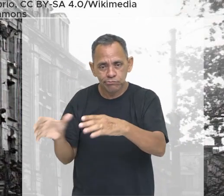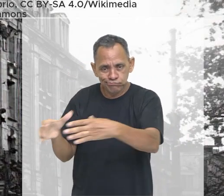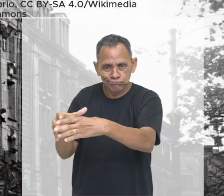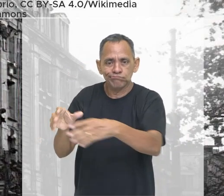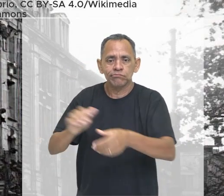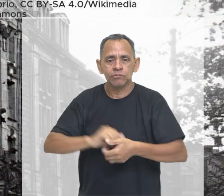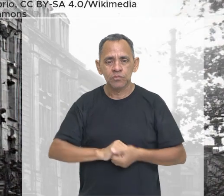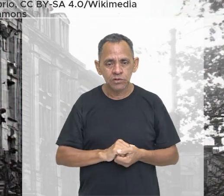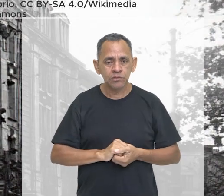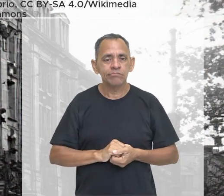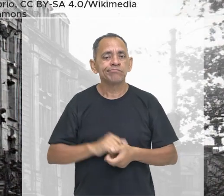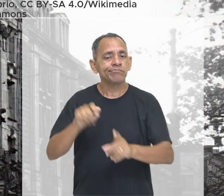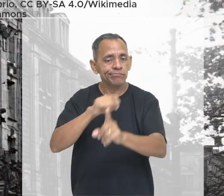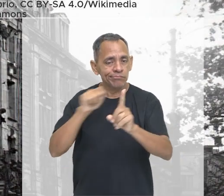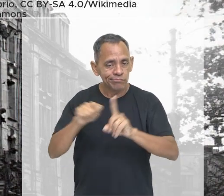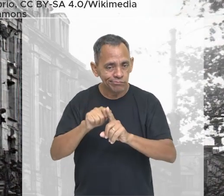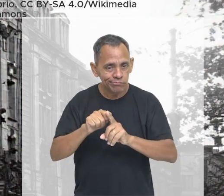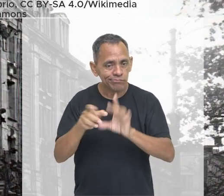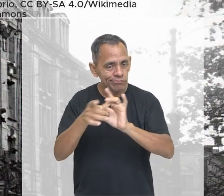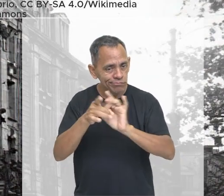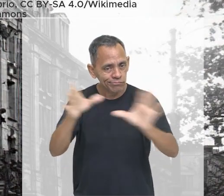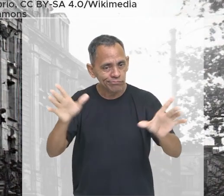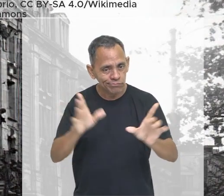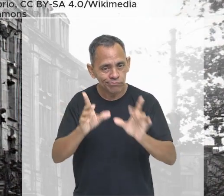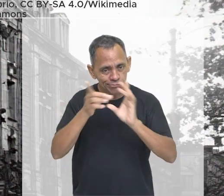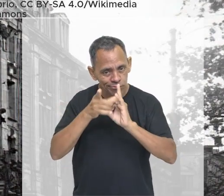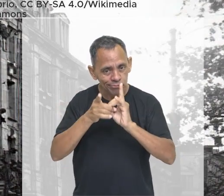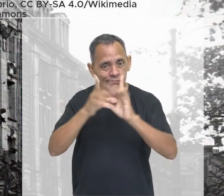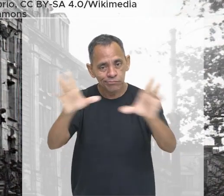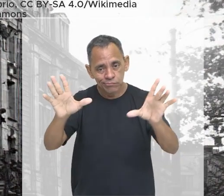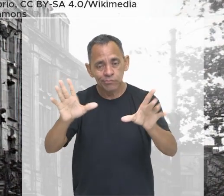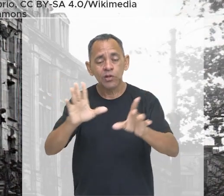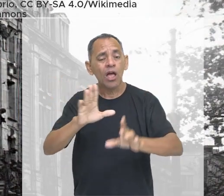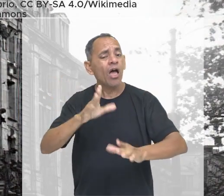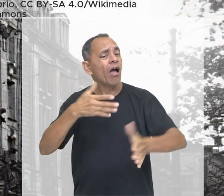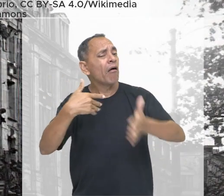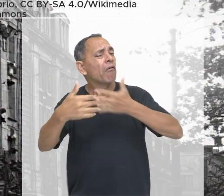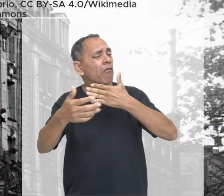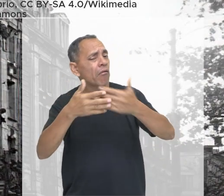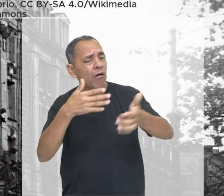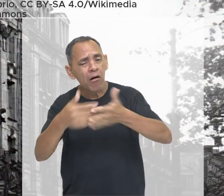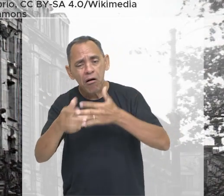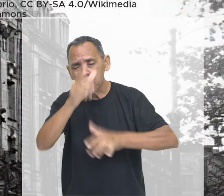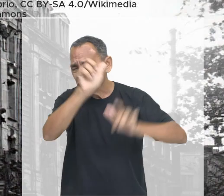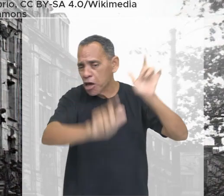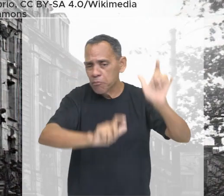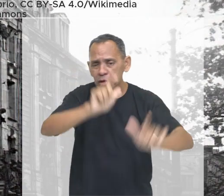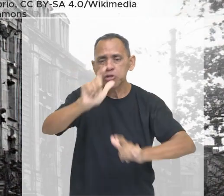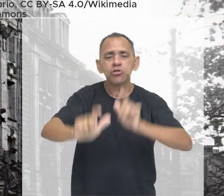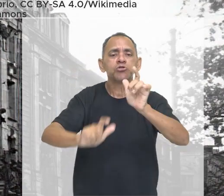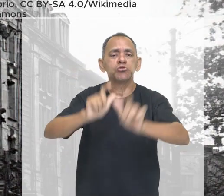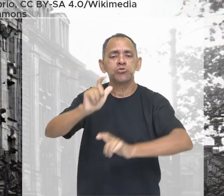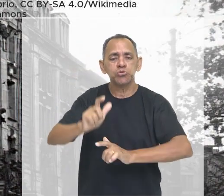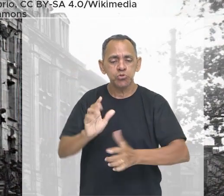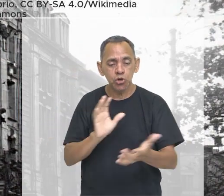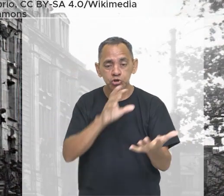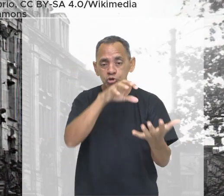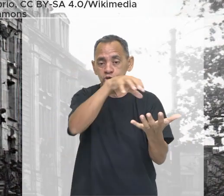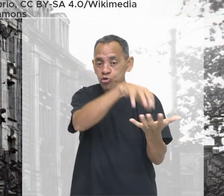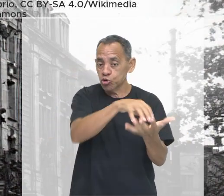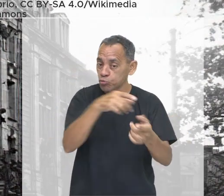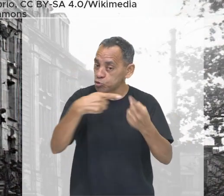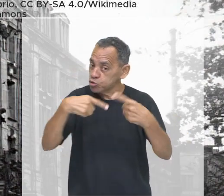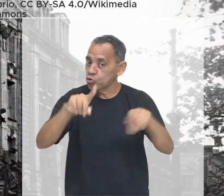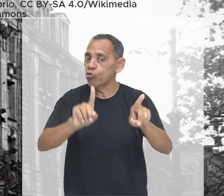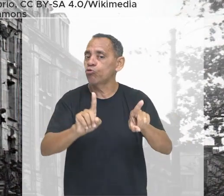socialistas, liberais, democratas e qualquer um suspeito de atividades antinazistas. Então, esse era o